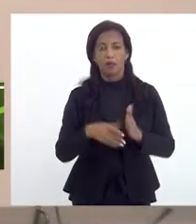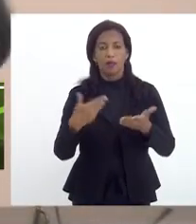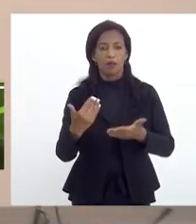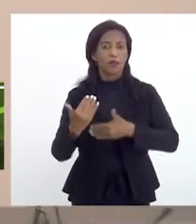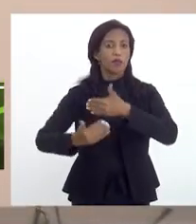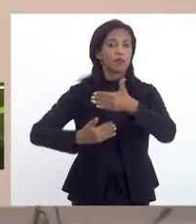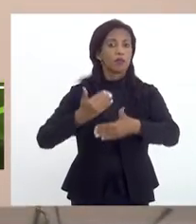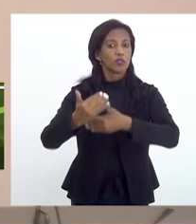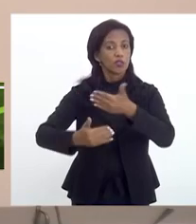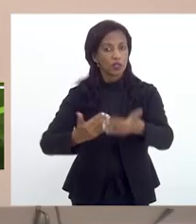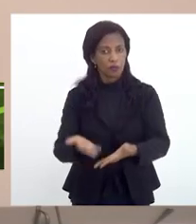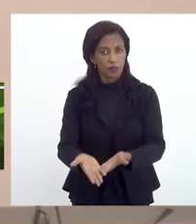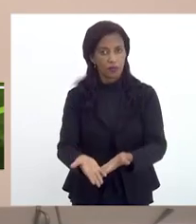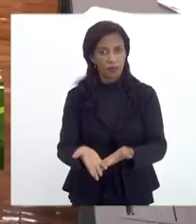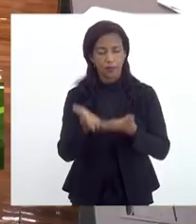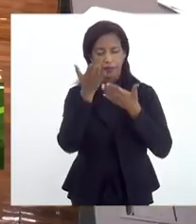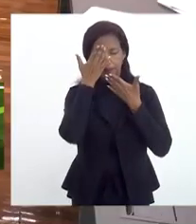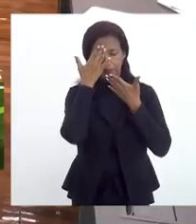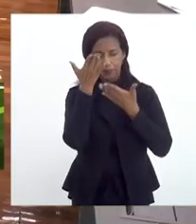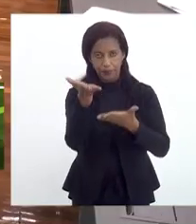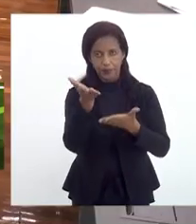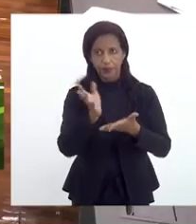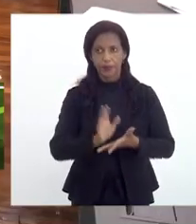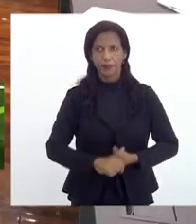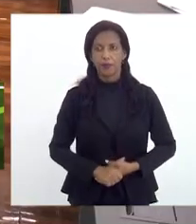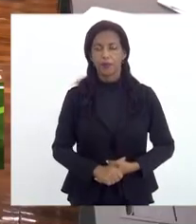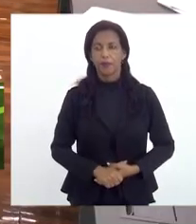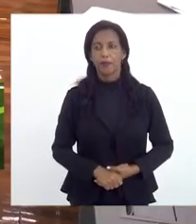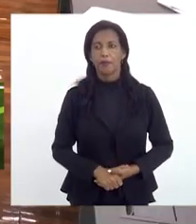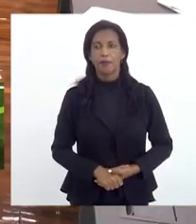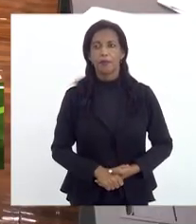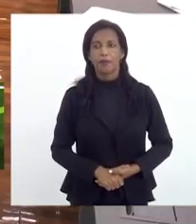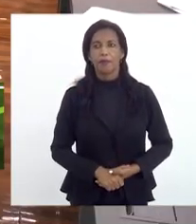gente Avance a discussão Para frente Obrigado Tá mais Eu não